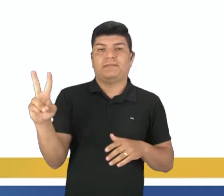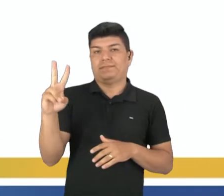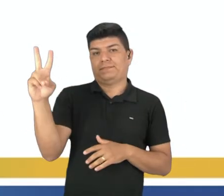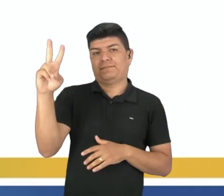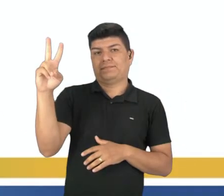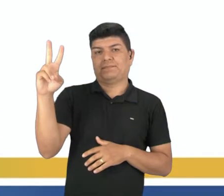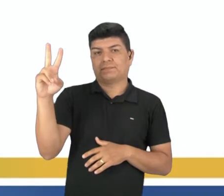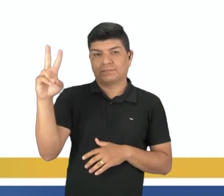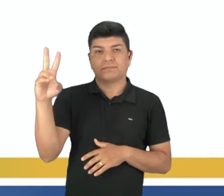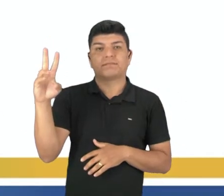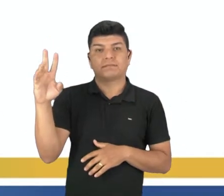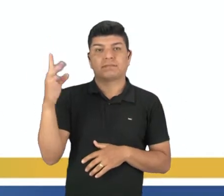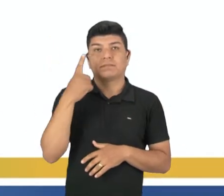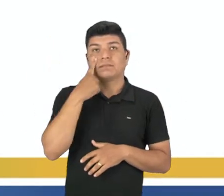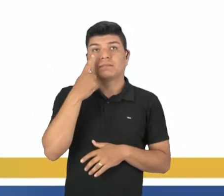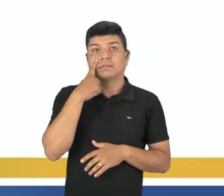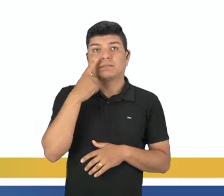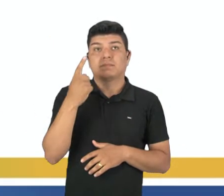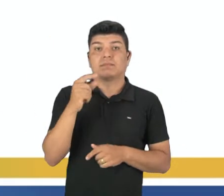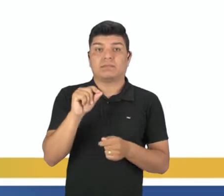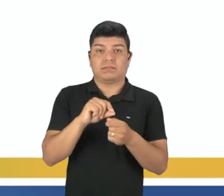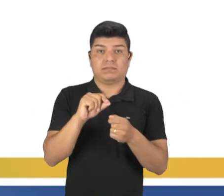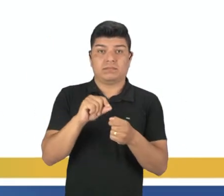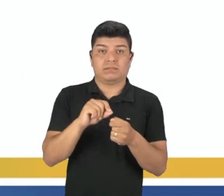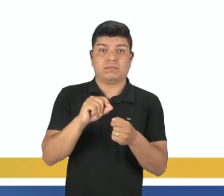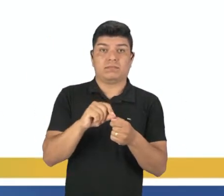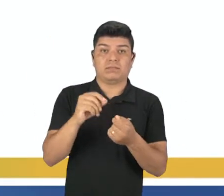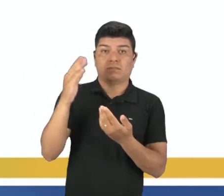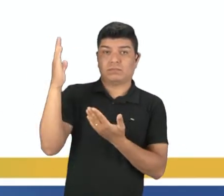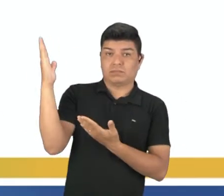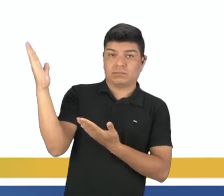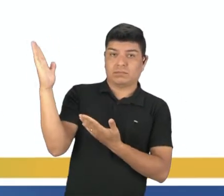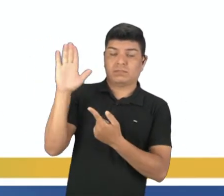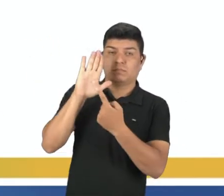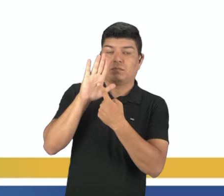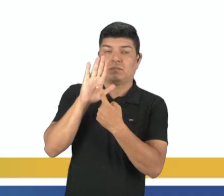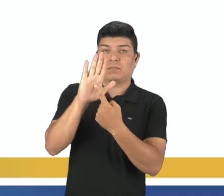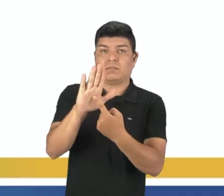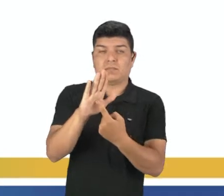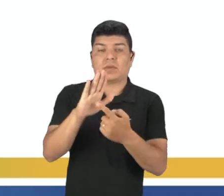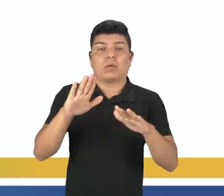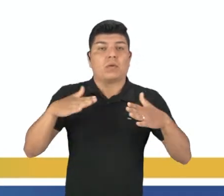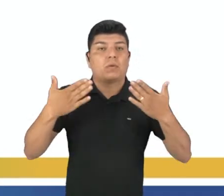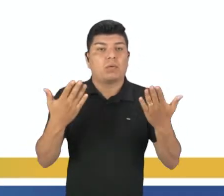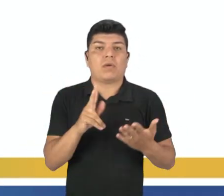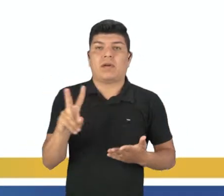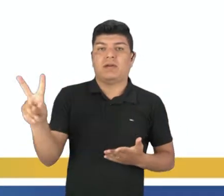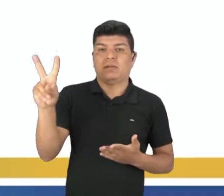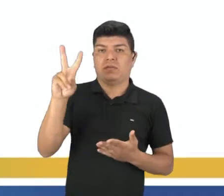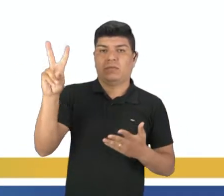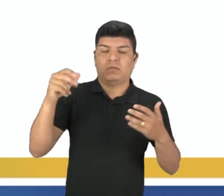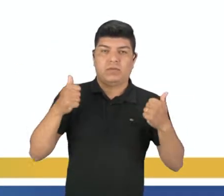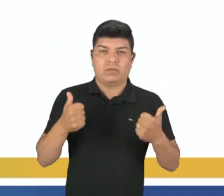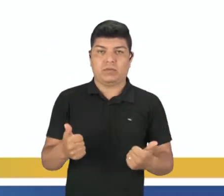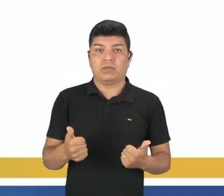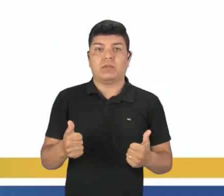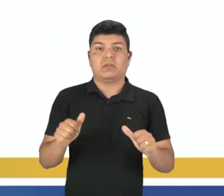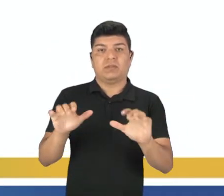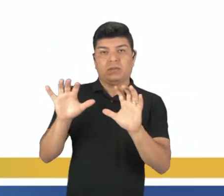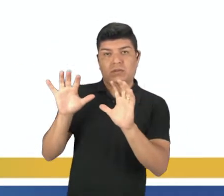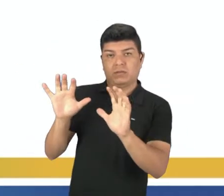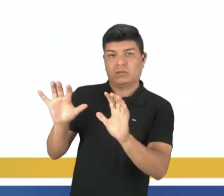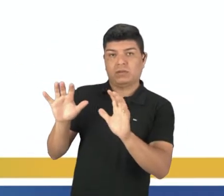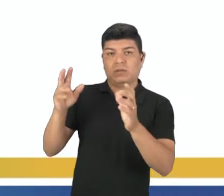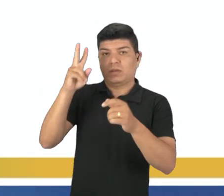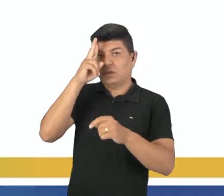né? Então, a seguir, nós vamos executar um procedimento aí que vai nos mostrar que valor é esse. Então, para isso, né, a